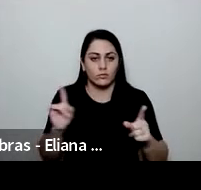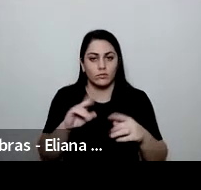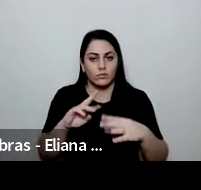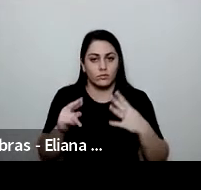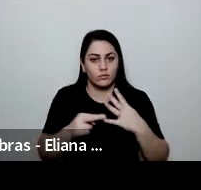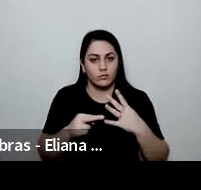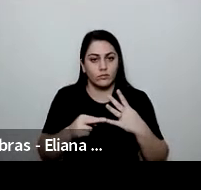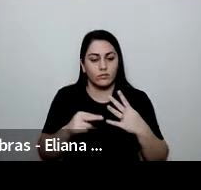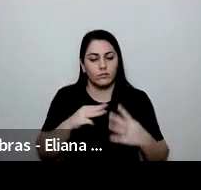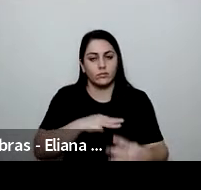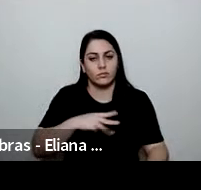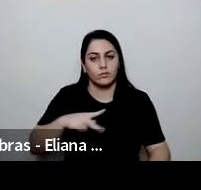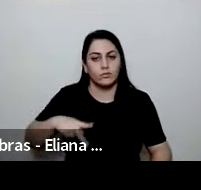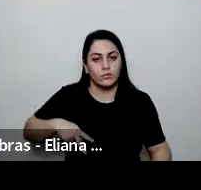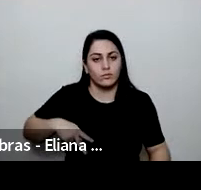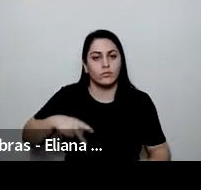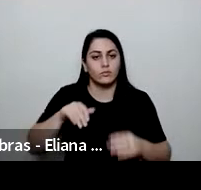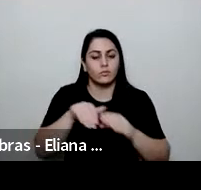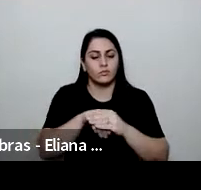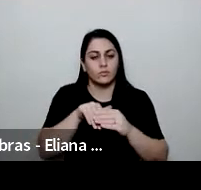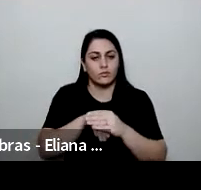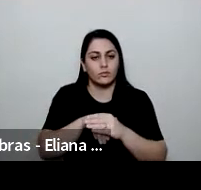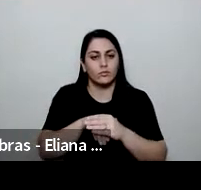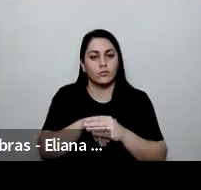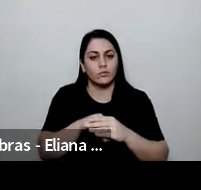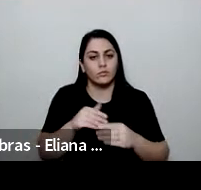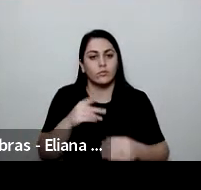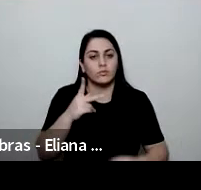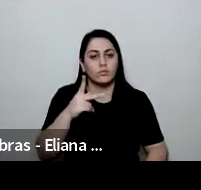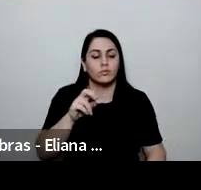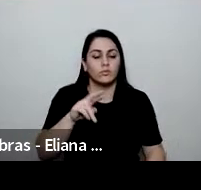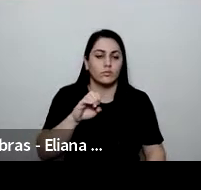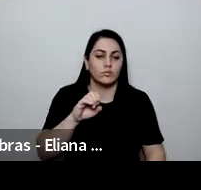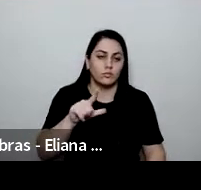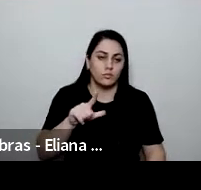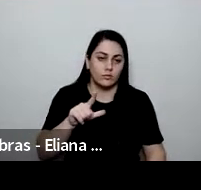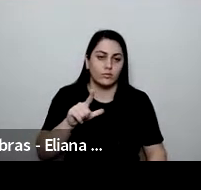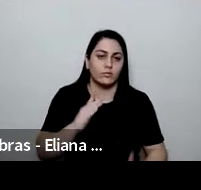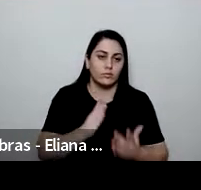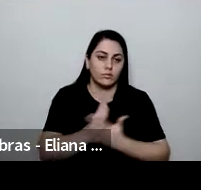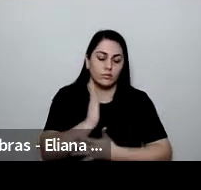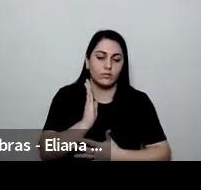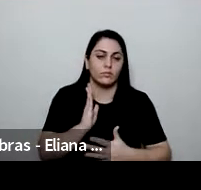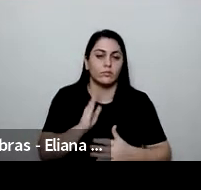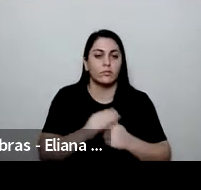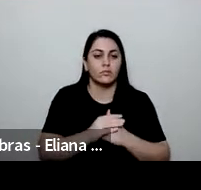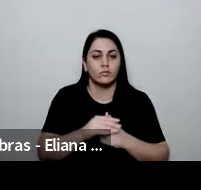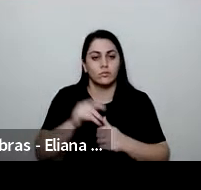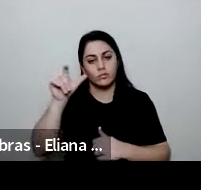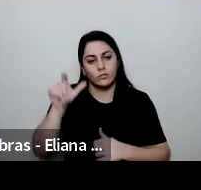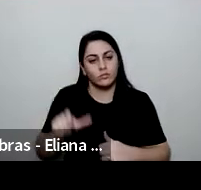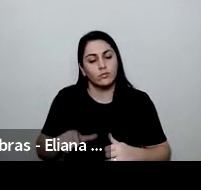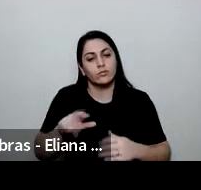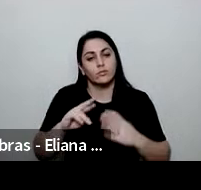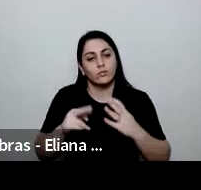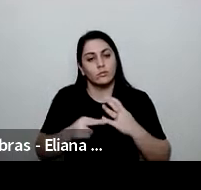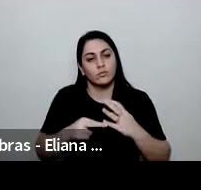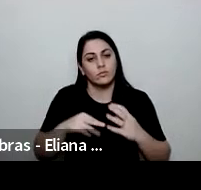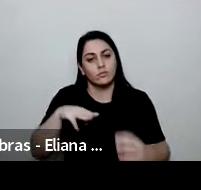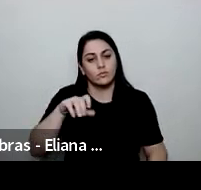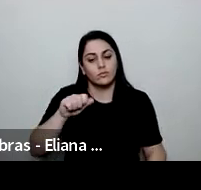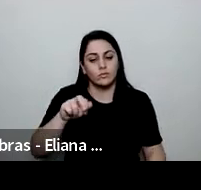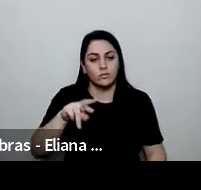e do Ministério Público eleitoral Hero parcial Presidente da República no recurso de